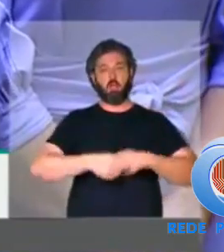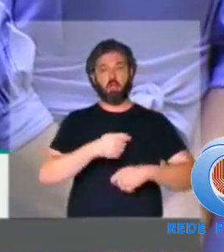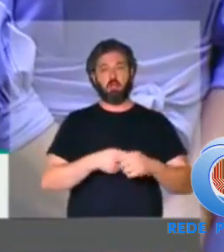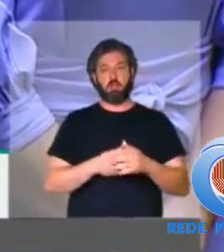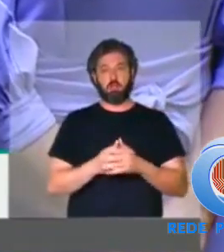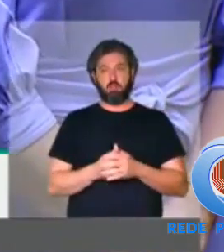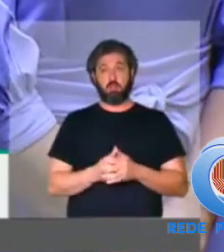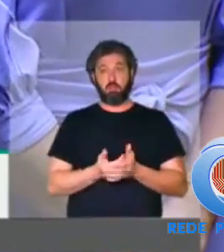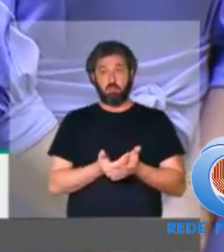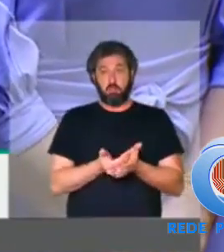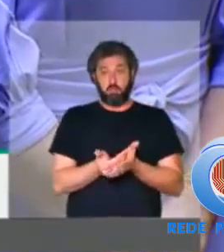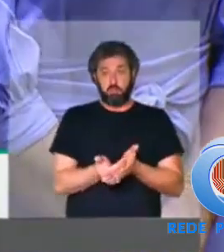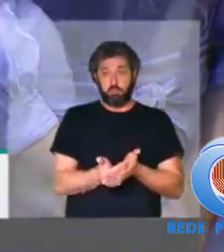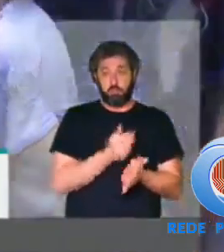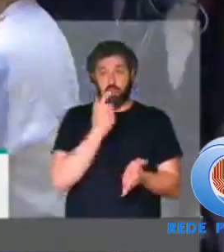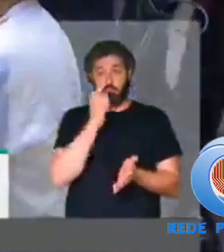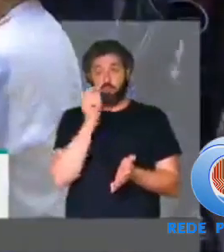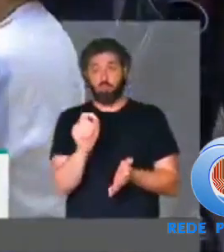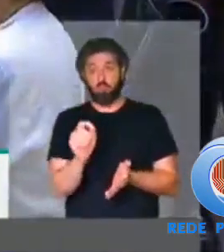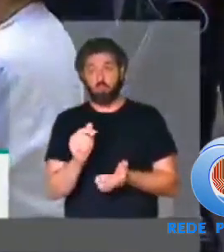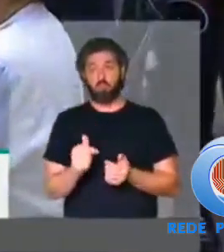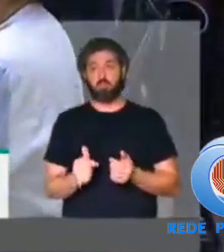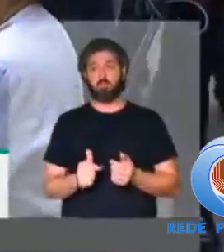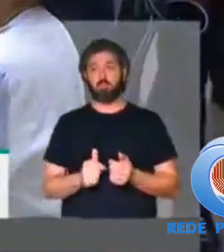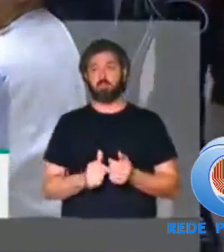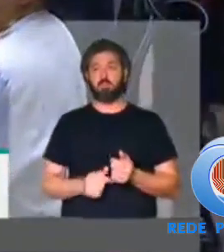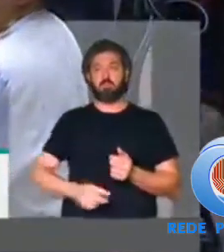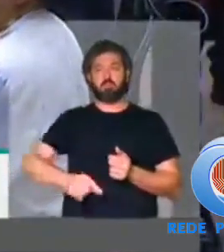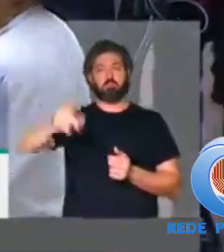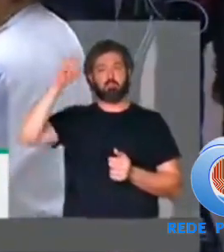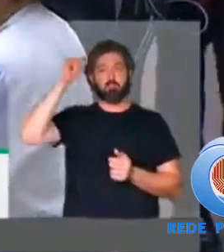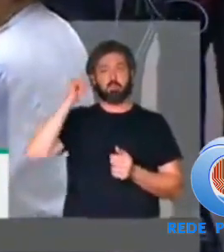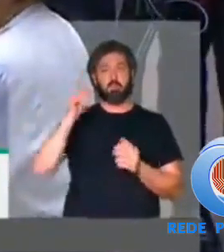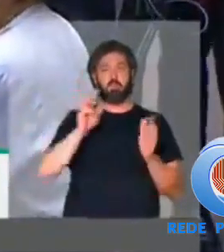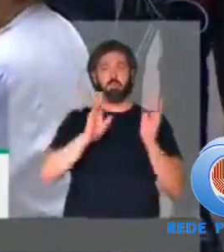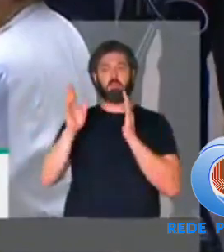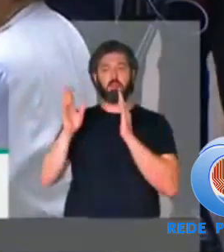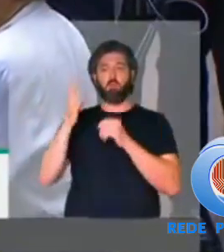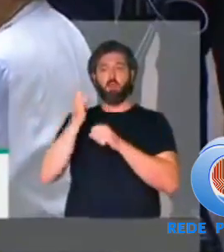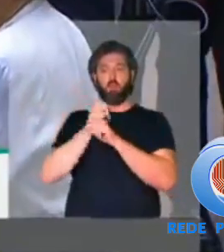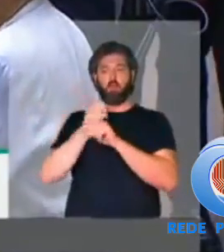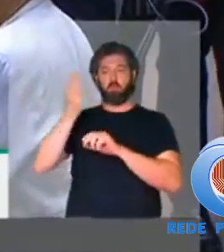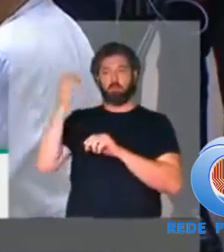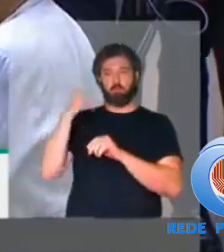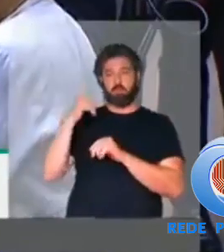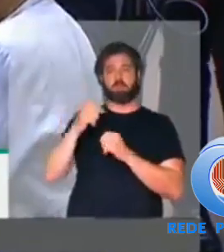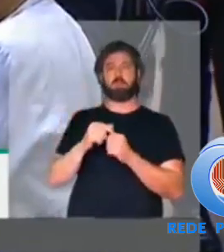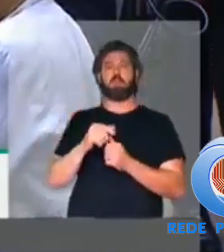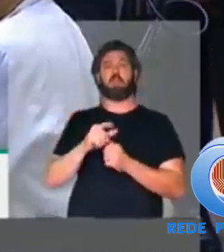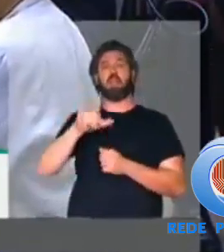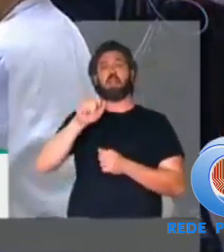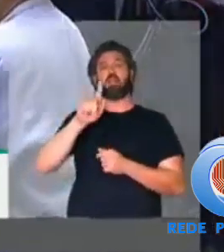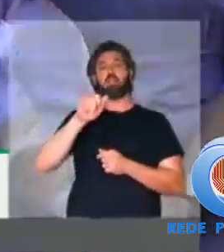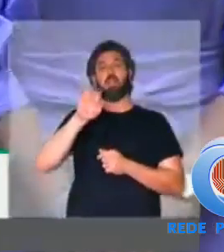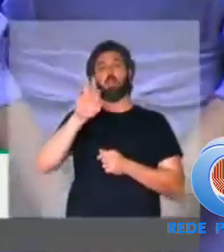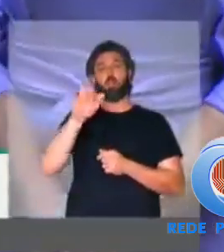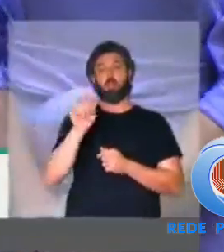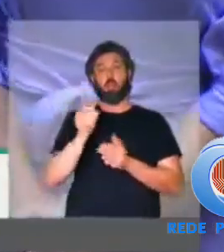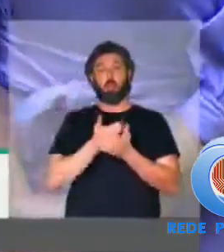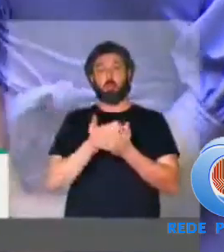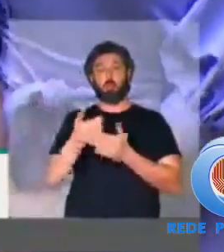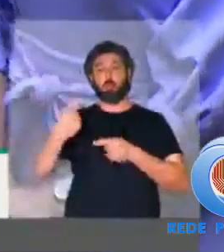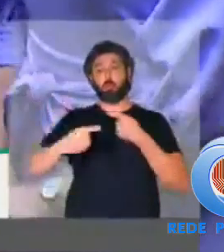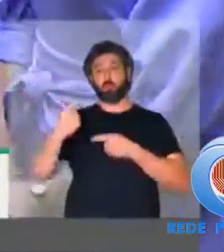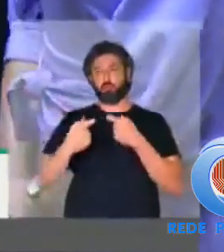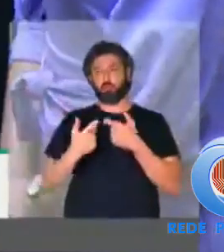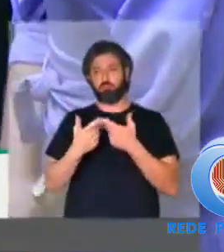economia. Começamos, desde a legislatura passada, a fazer uma discussão